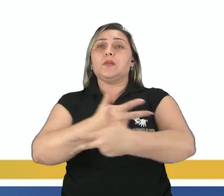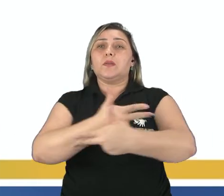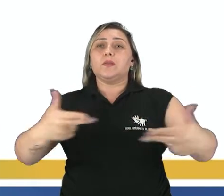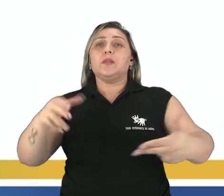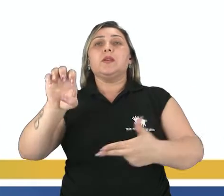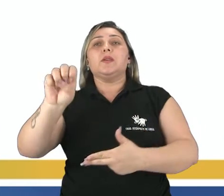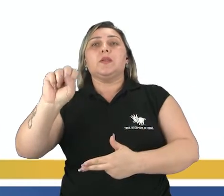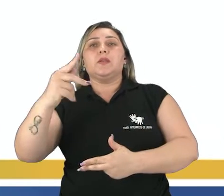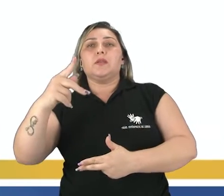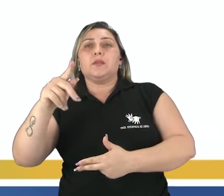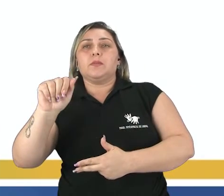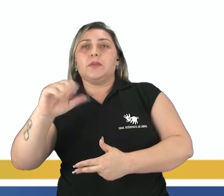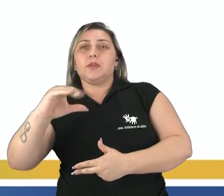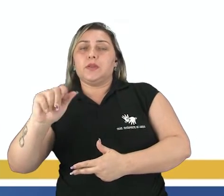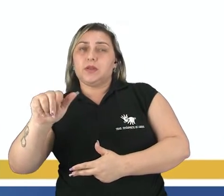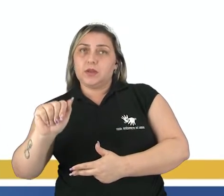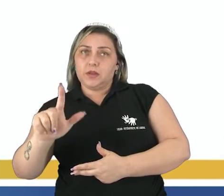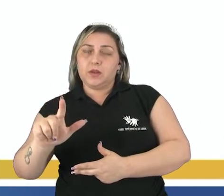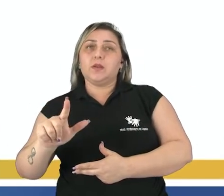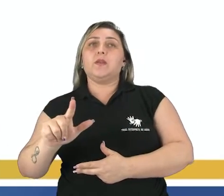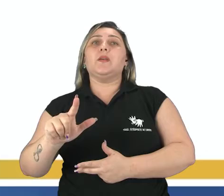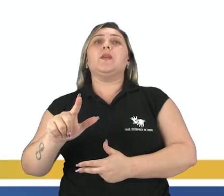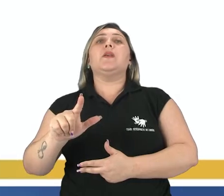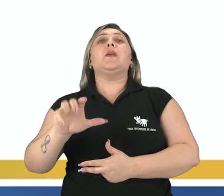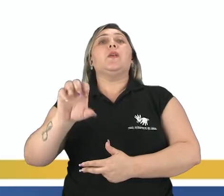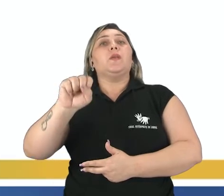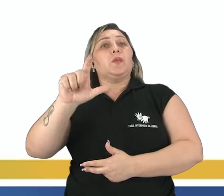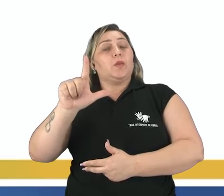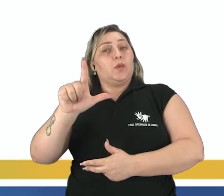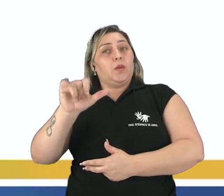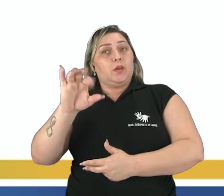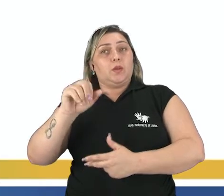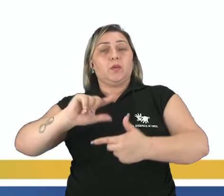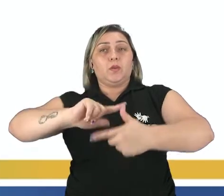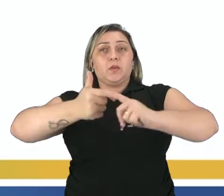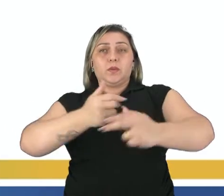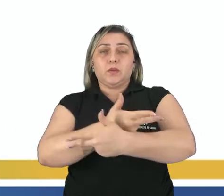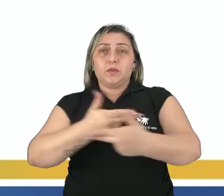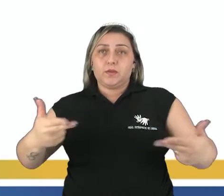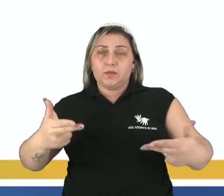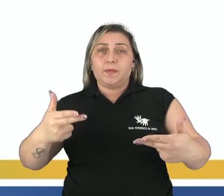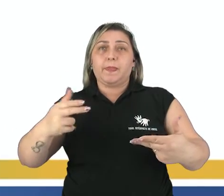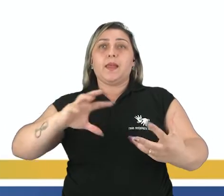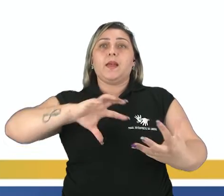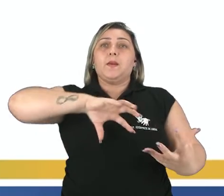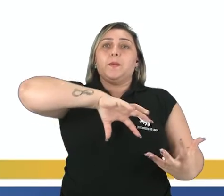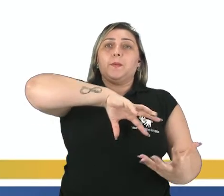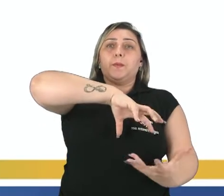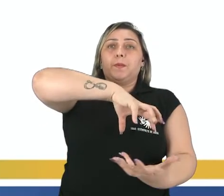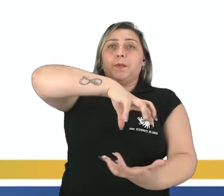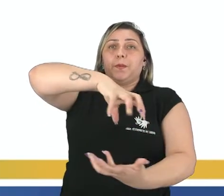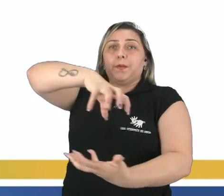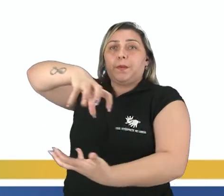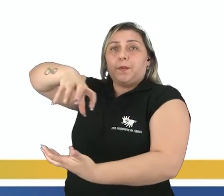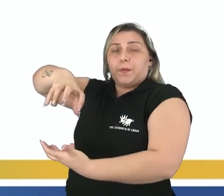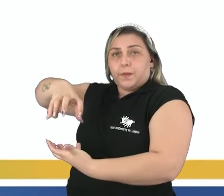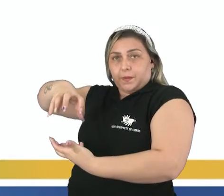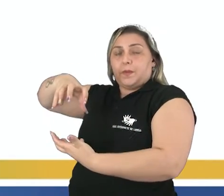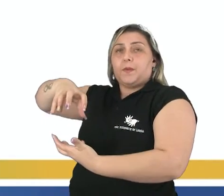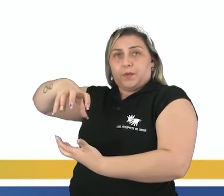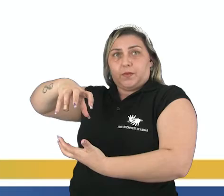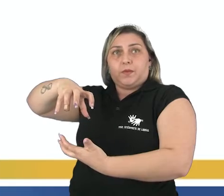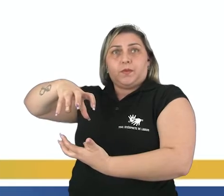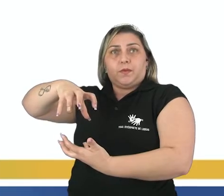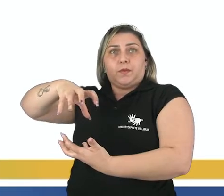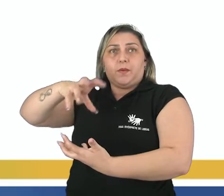espacial. A esfera é um sólido geométrico obtido através da rotação do semicírculo em torno